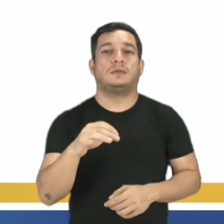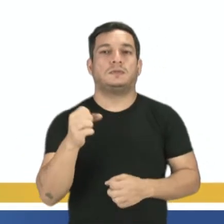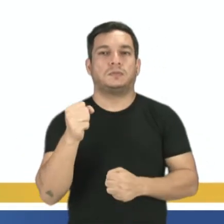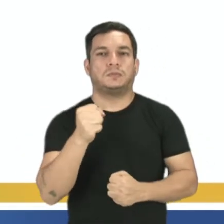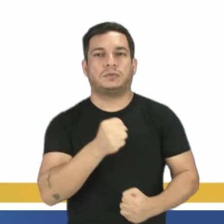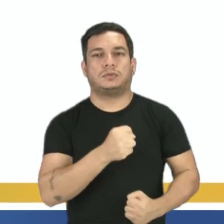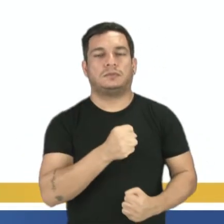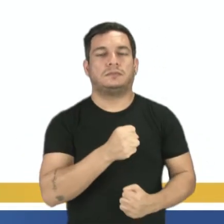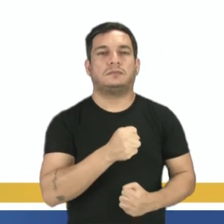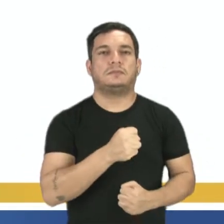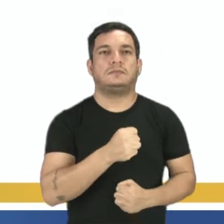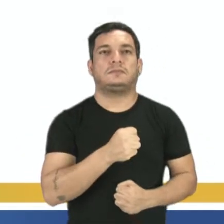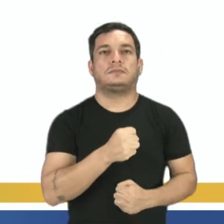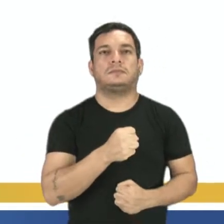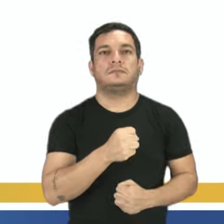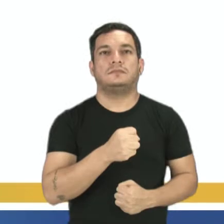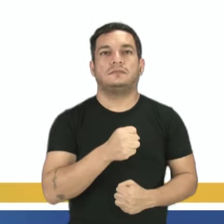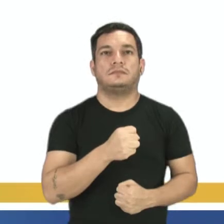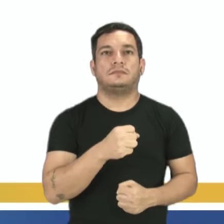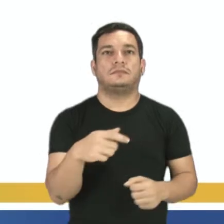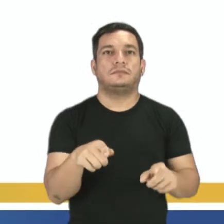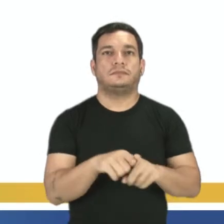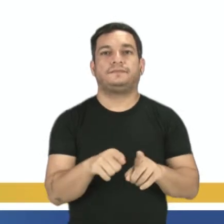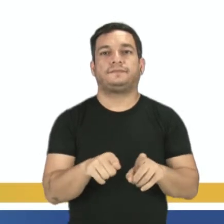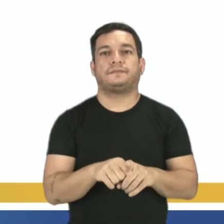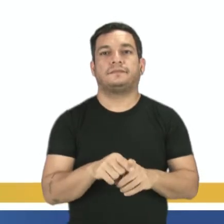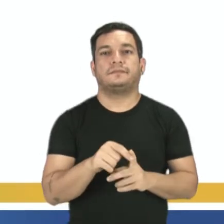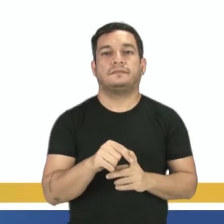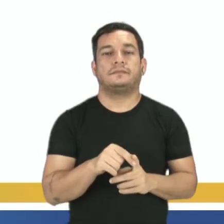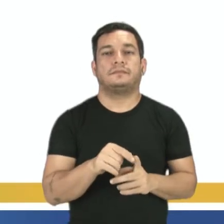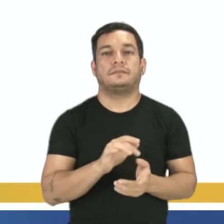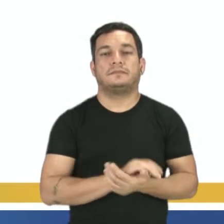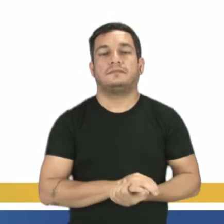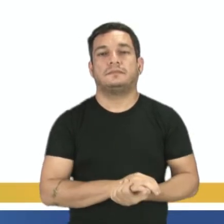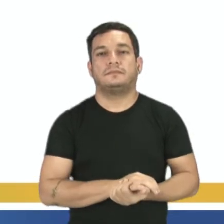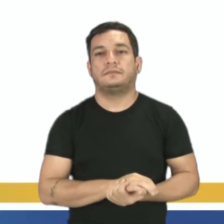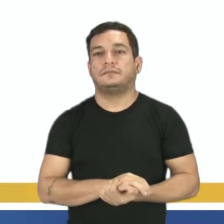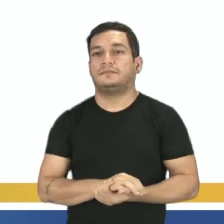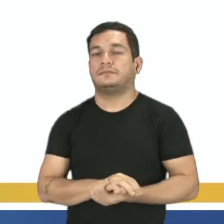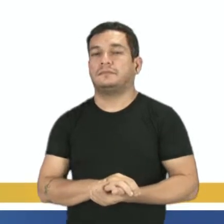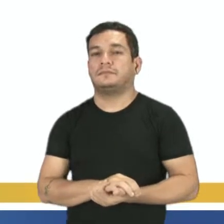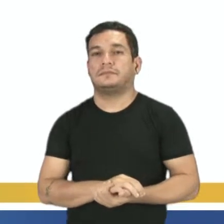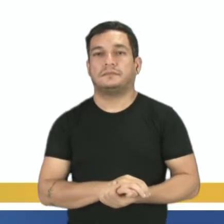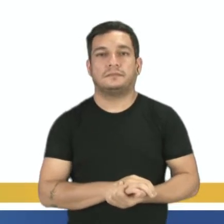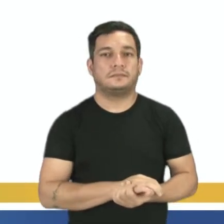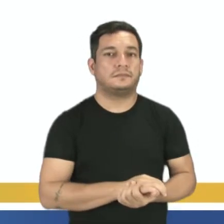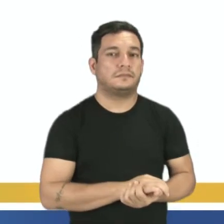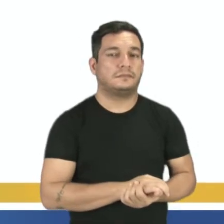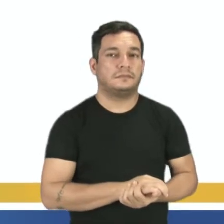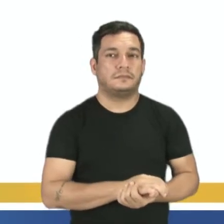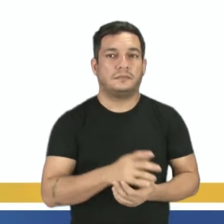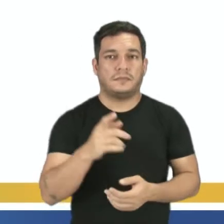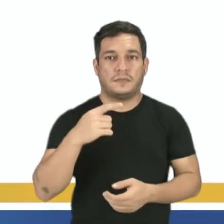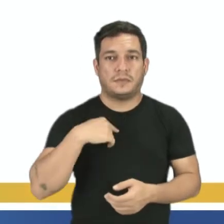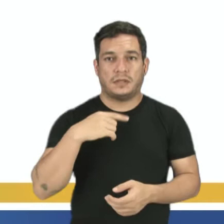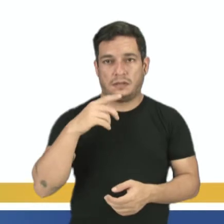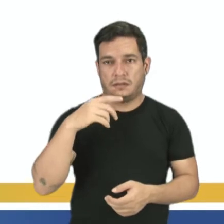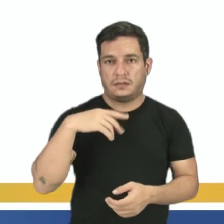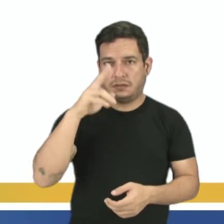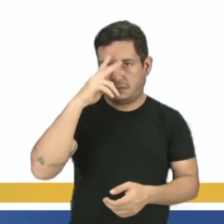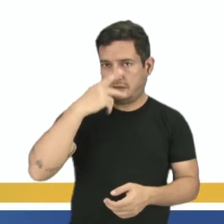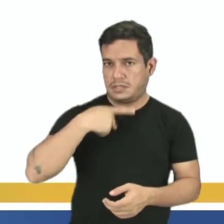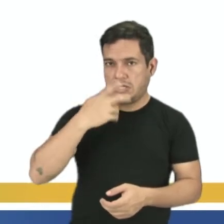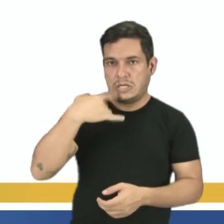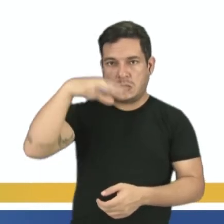poder, né, e ele simplesmente se auto-intitula como